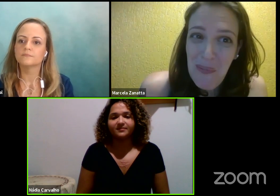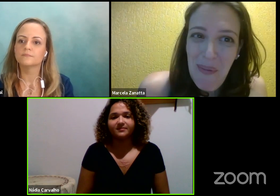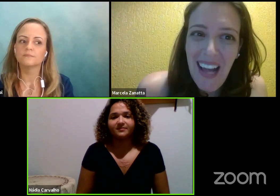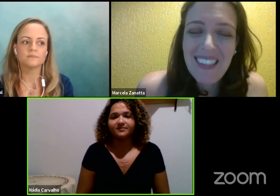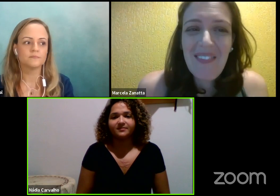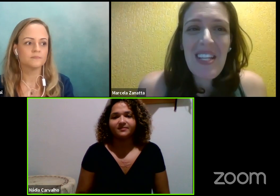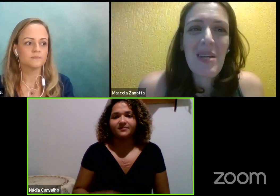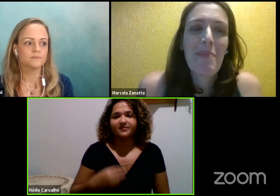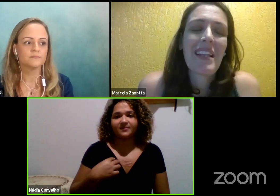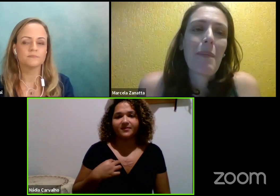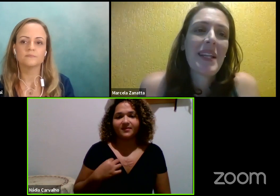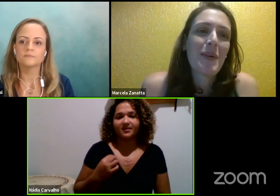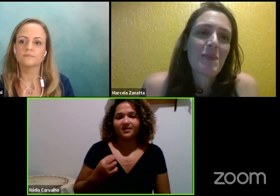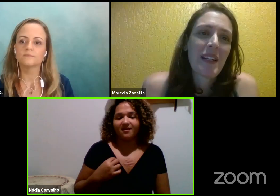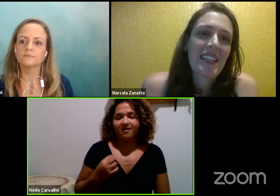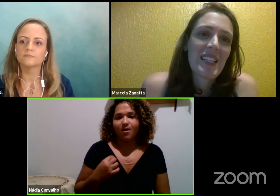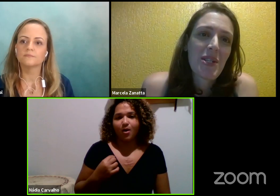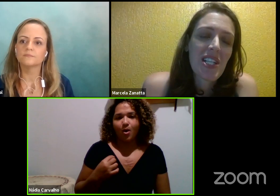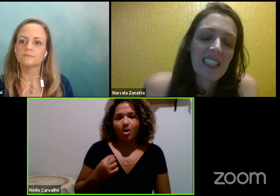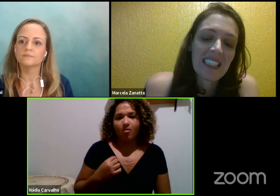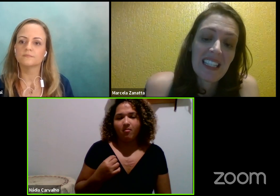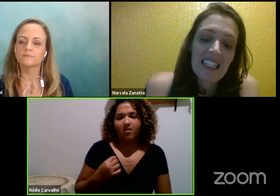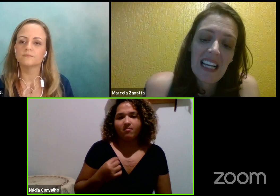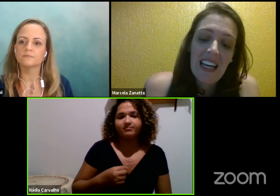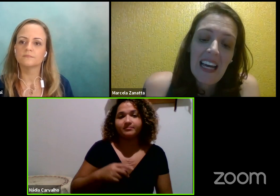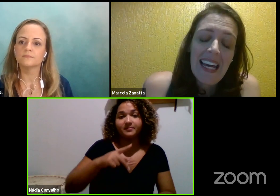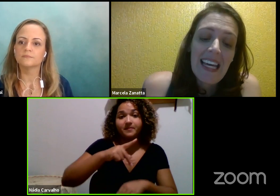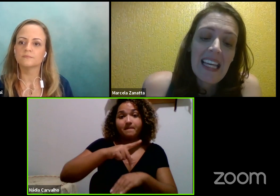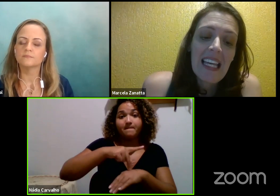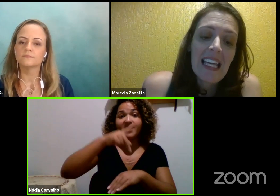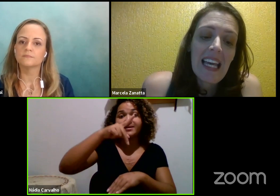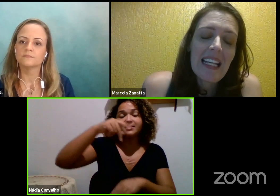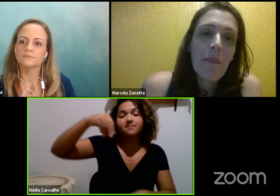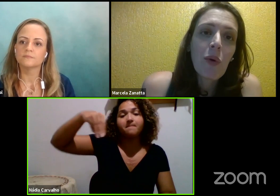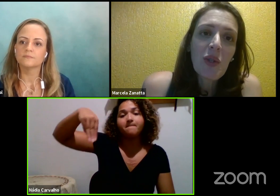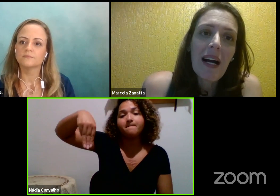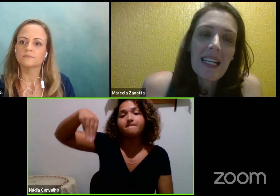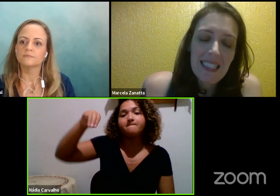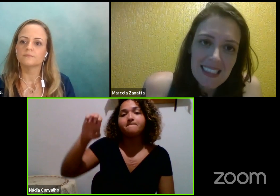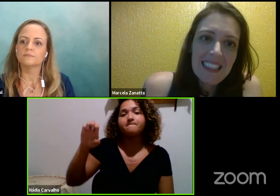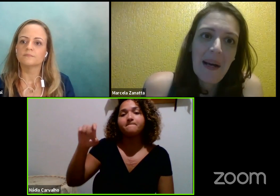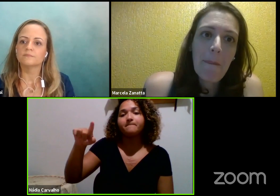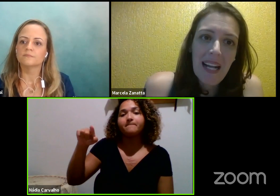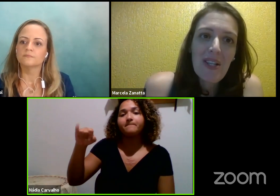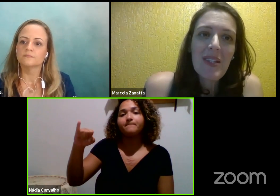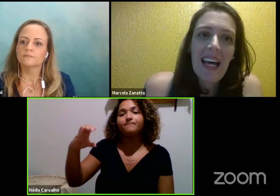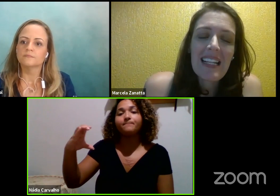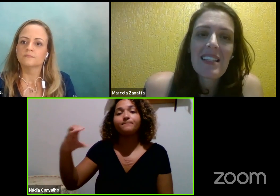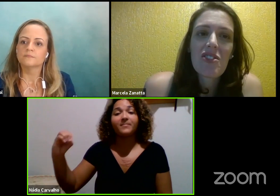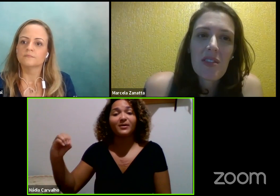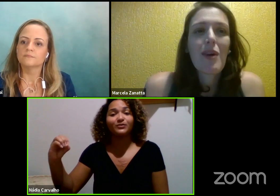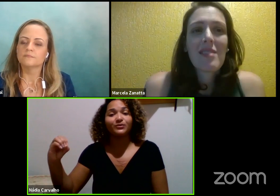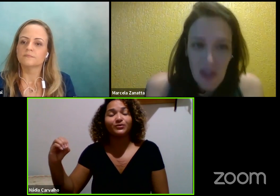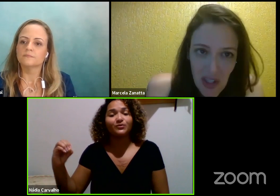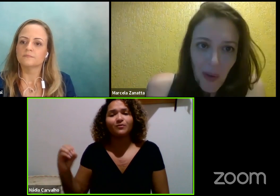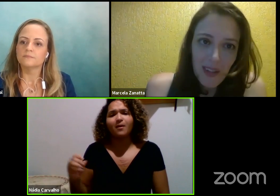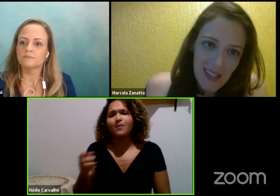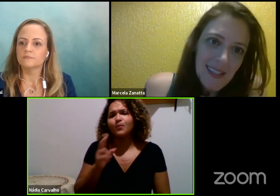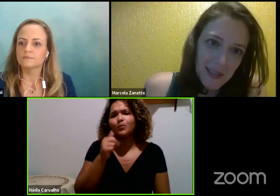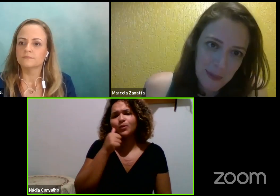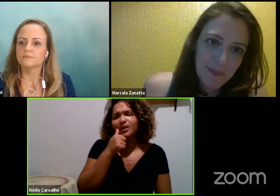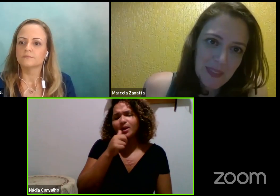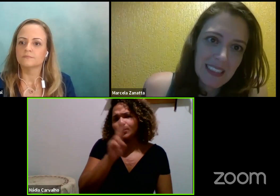pescoço e usam no parto também. A gente aprendeu com as parteiras mexicanas. E ele é muito bacana para ajudar nessas distócias